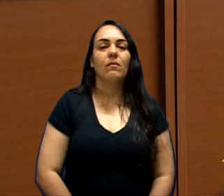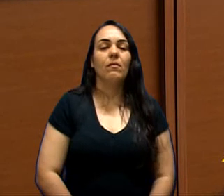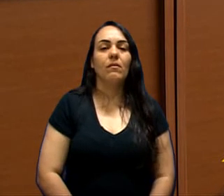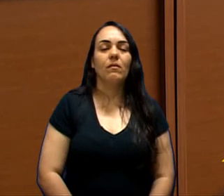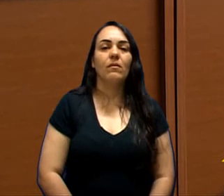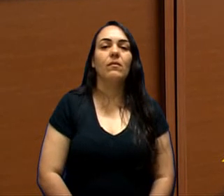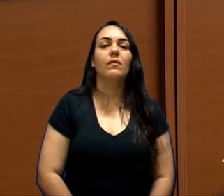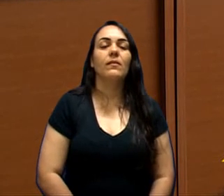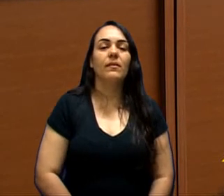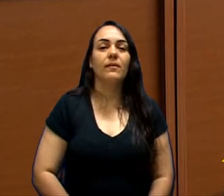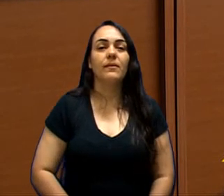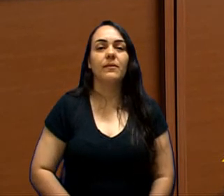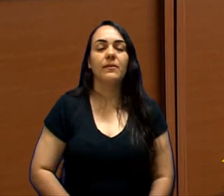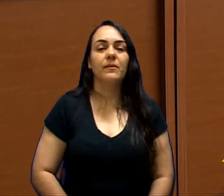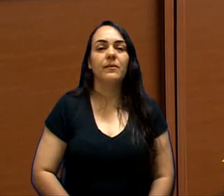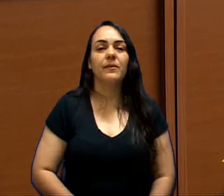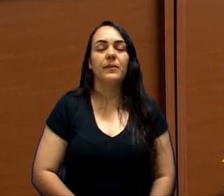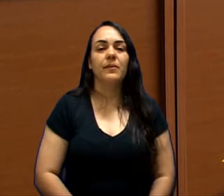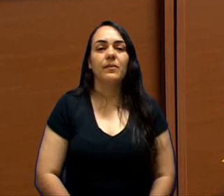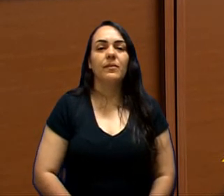Irineu Toledo,